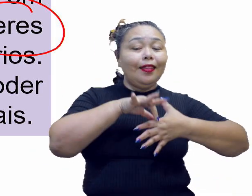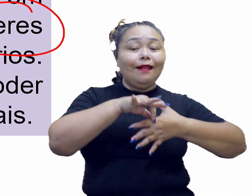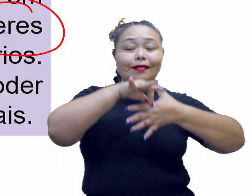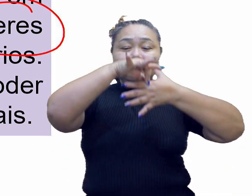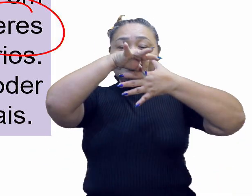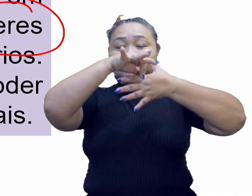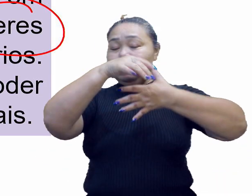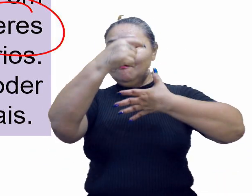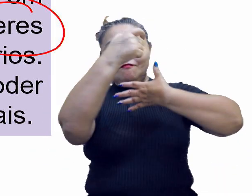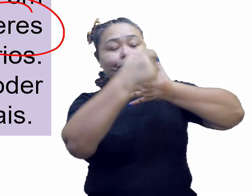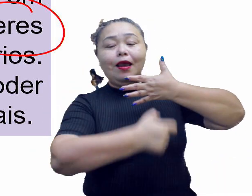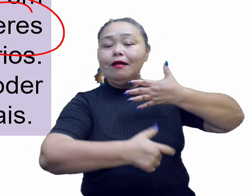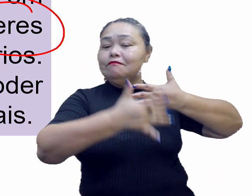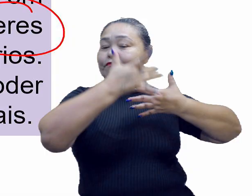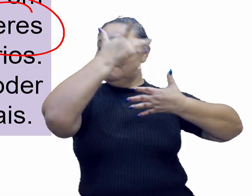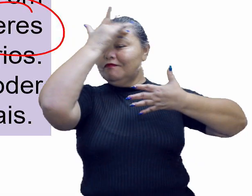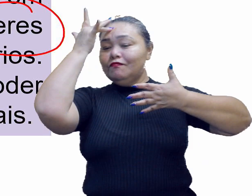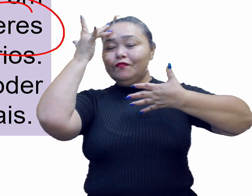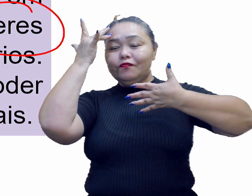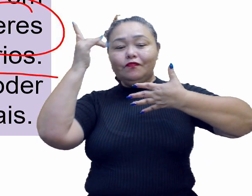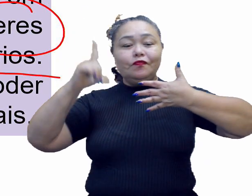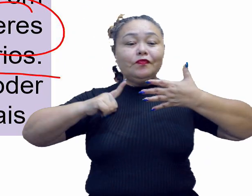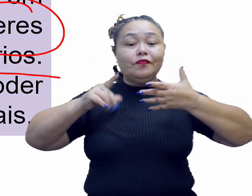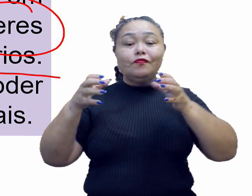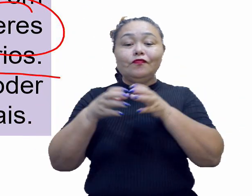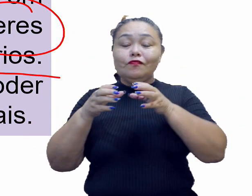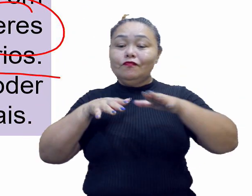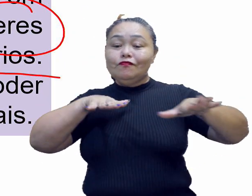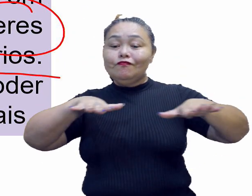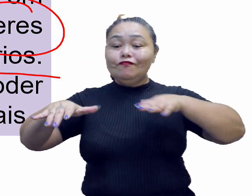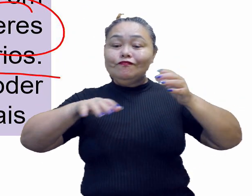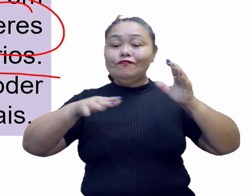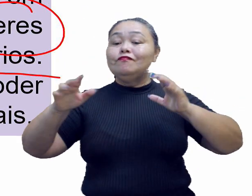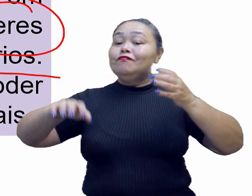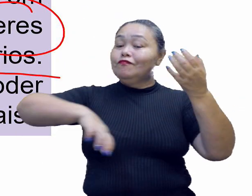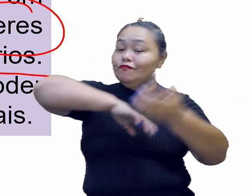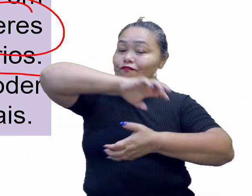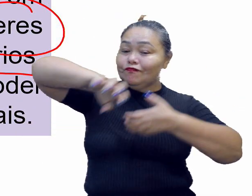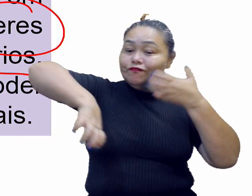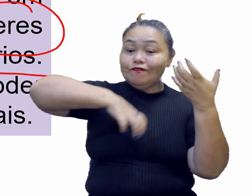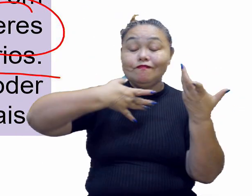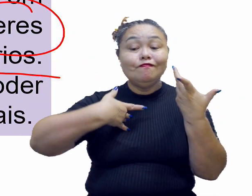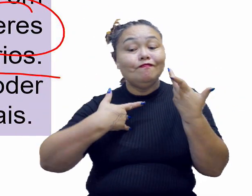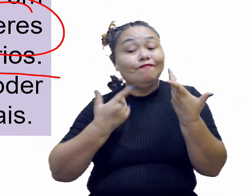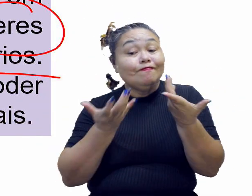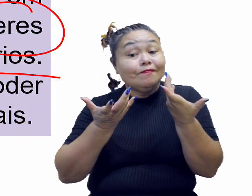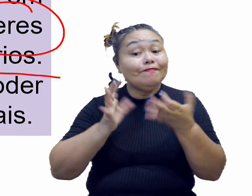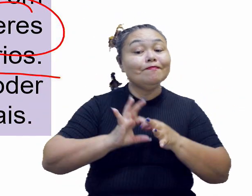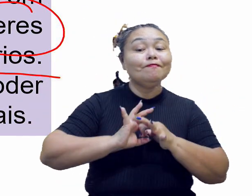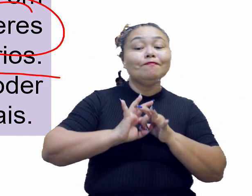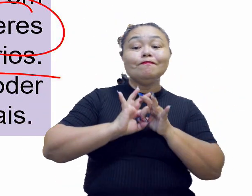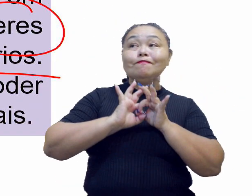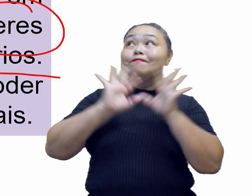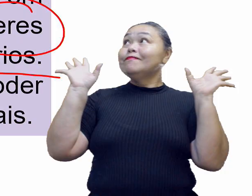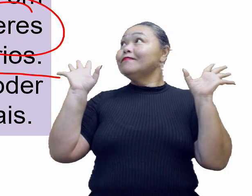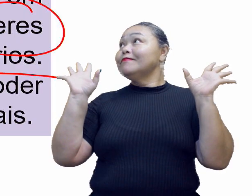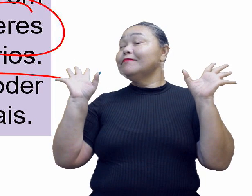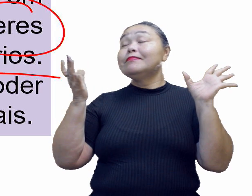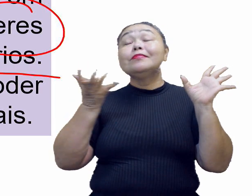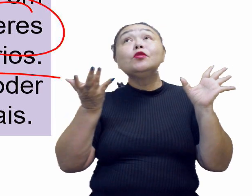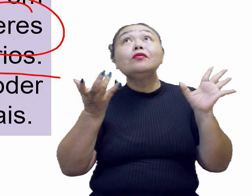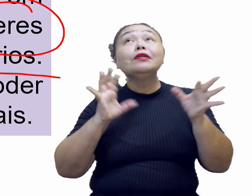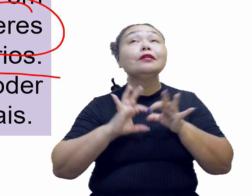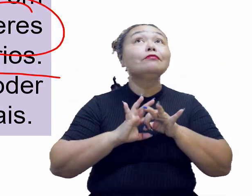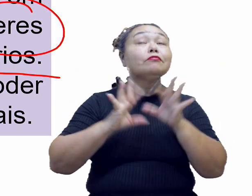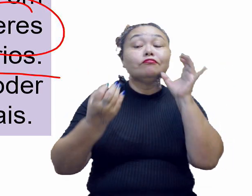líderes nacionalistas e alguns grupos revolucionários de independência. Toda vez que se quer